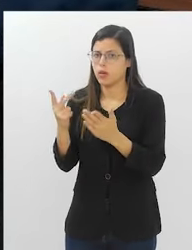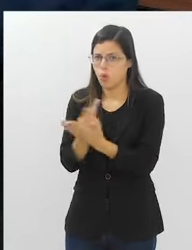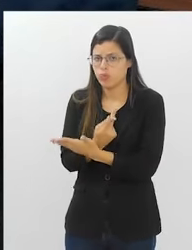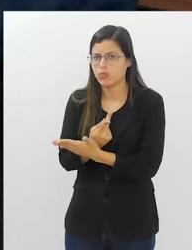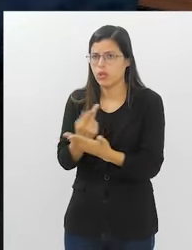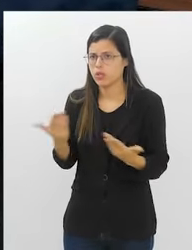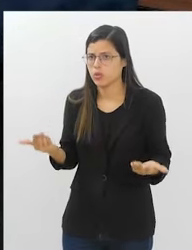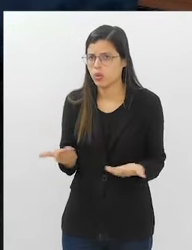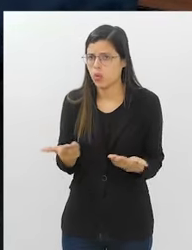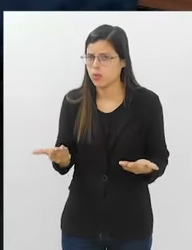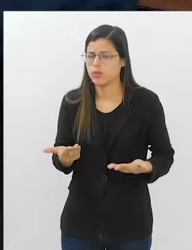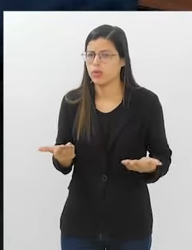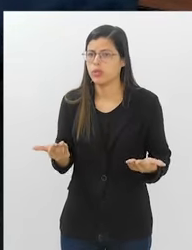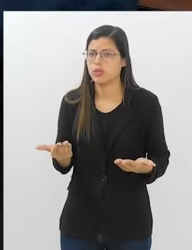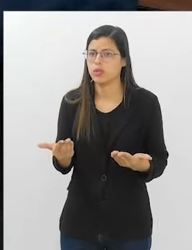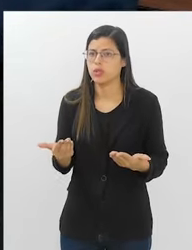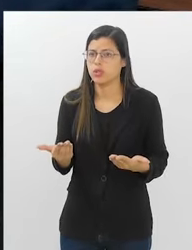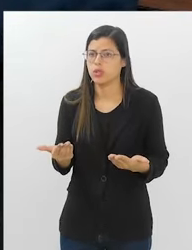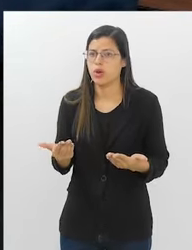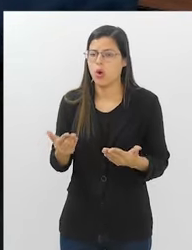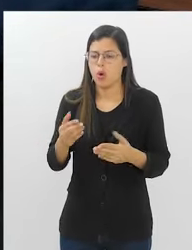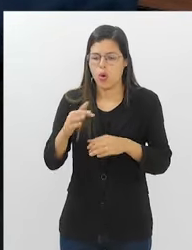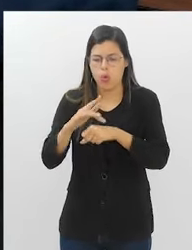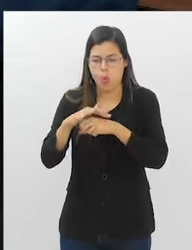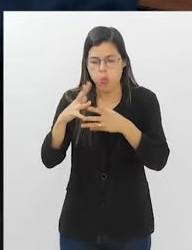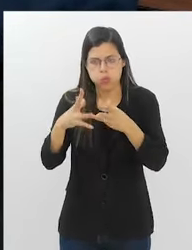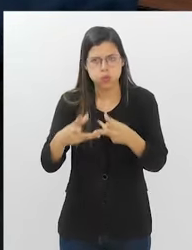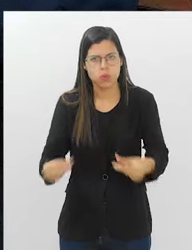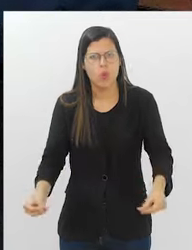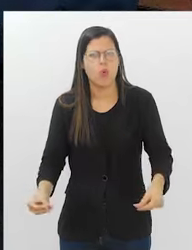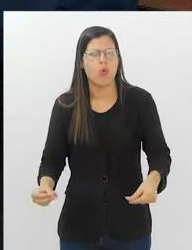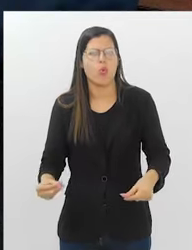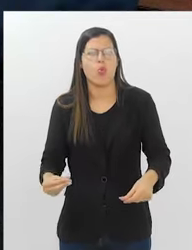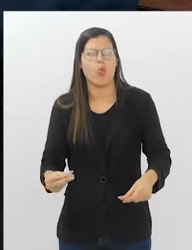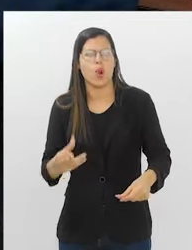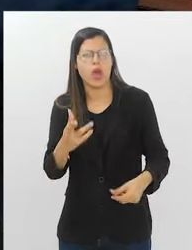ainda acontece hoje de forma pungente. Curas, né?